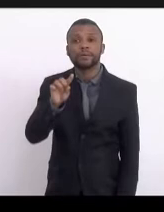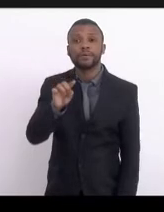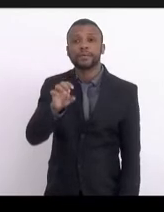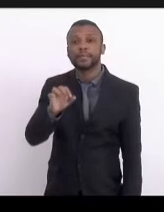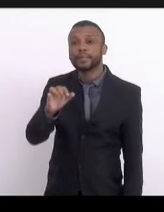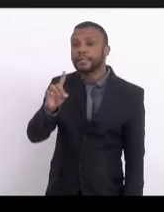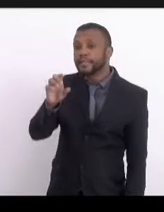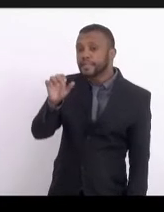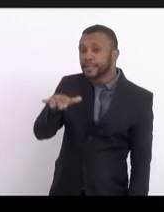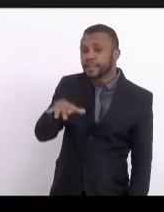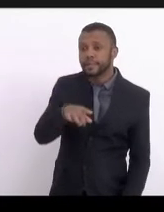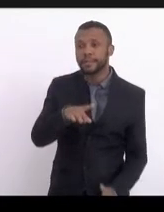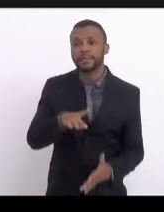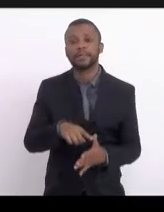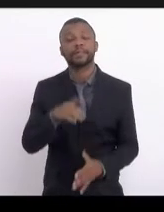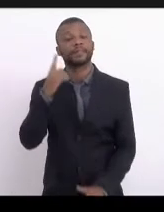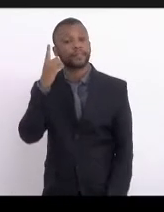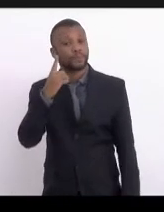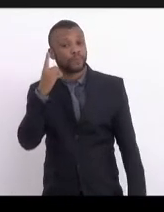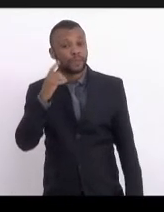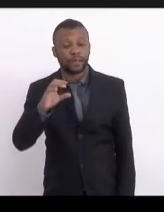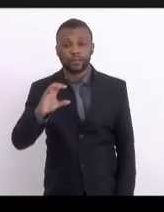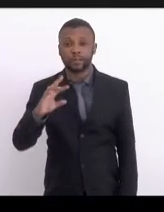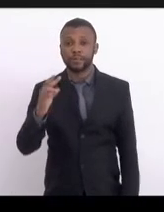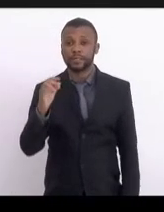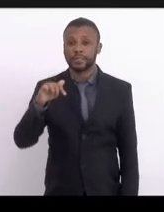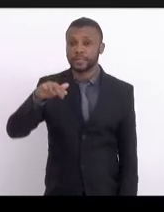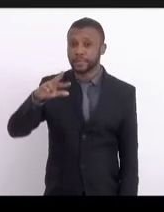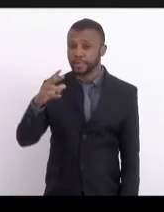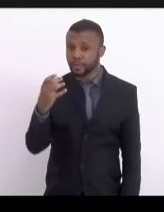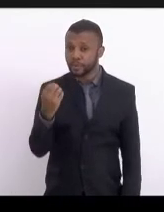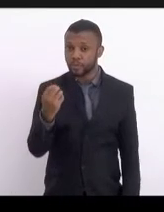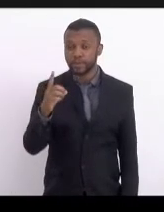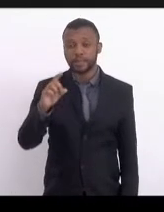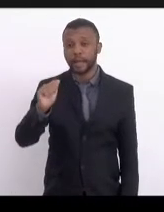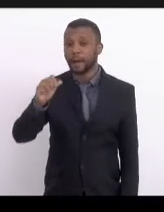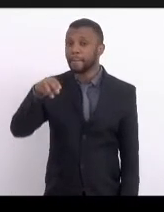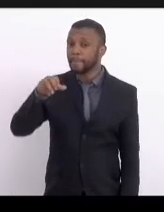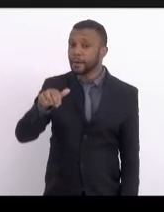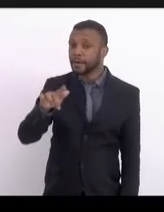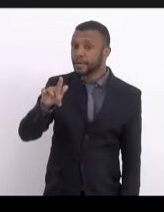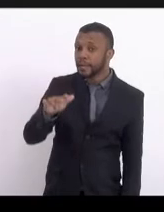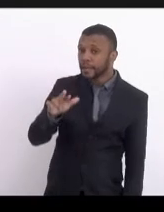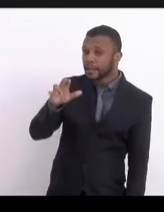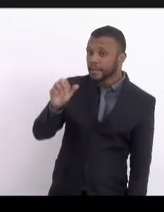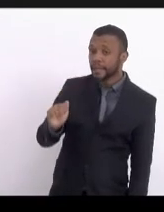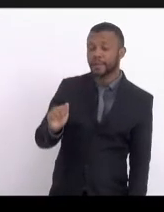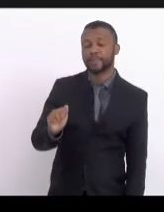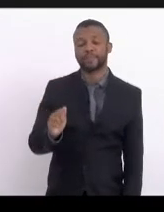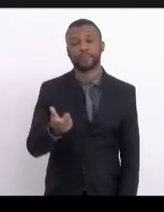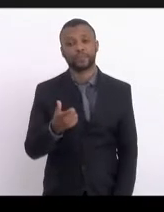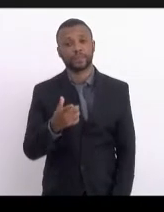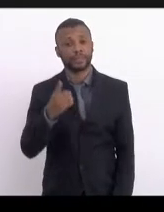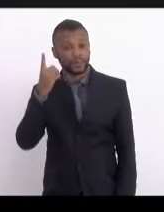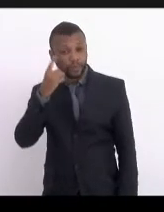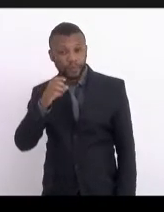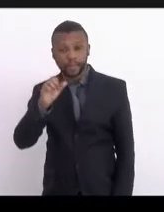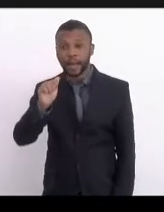Deputado Chiquinho da Mangueira. Deputada Alana Passos. Deputada Franciane